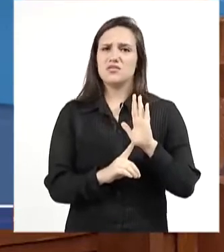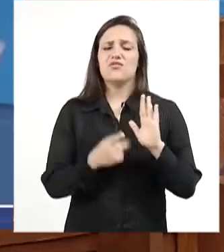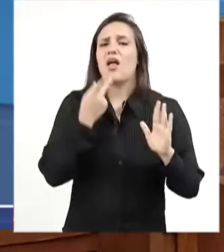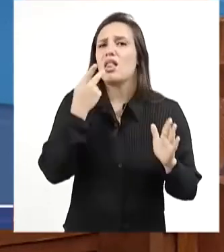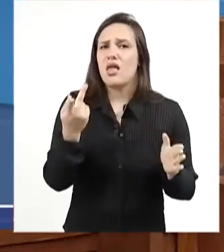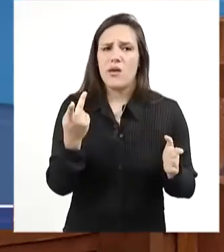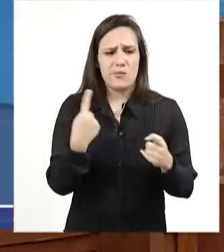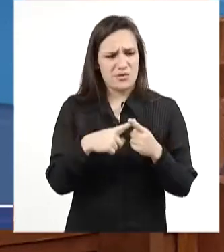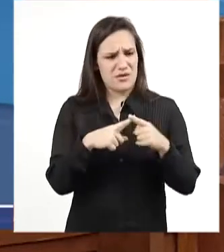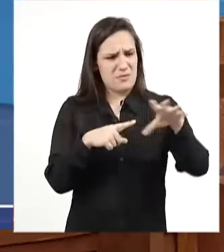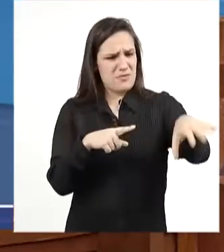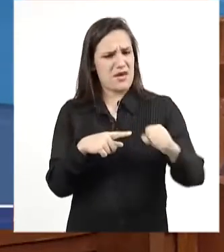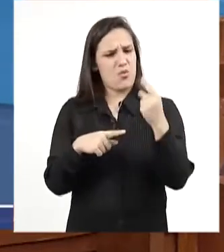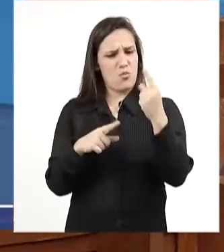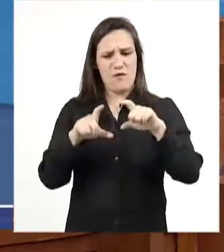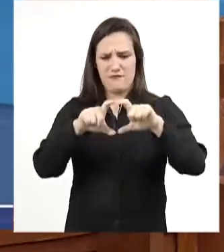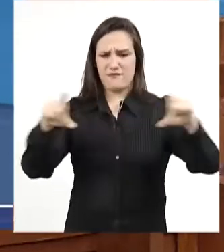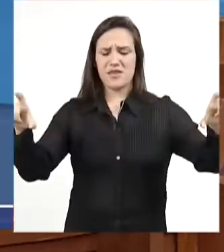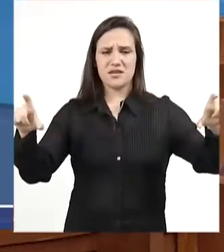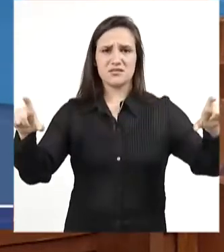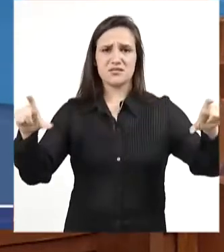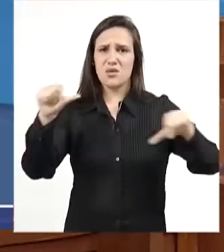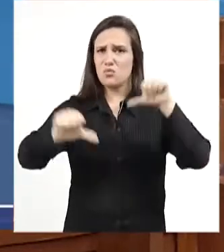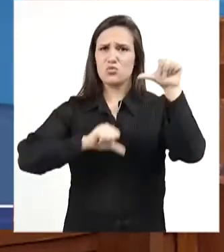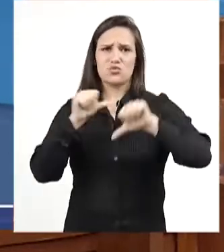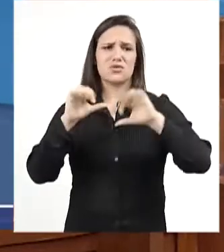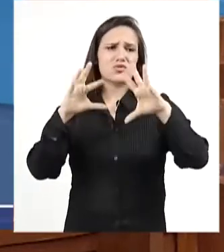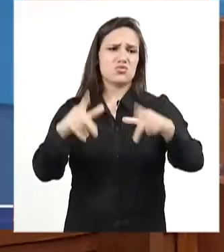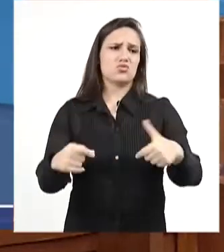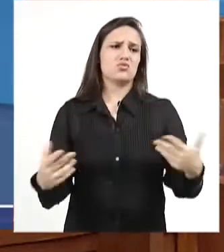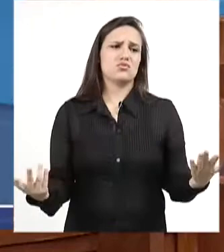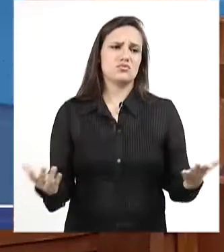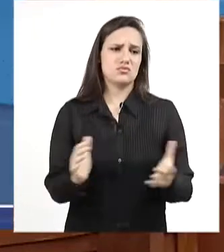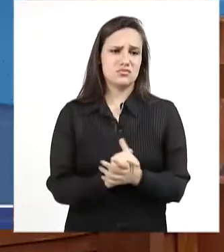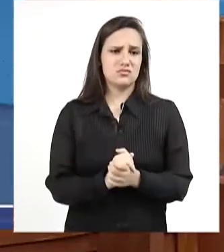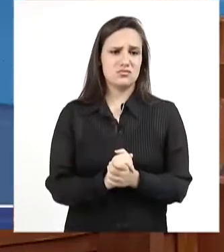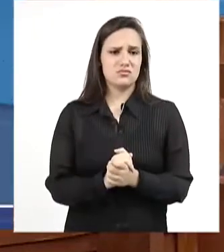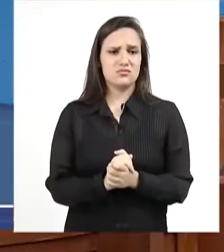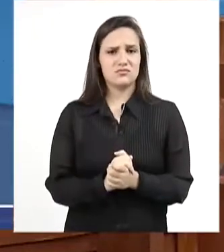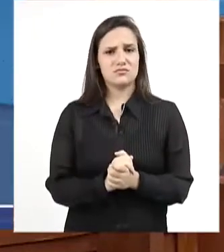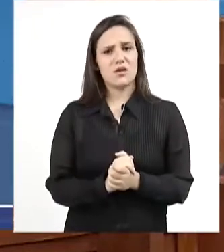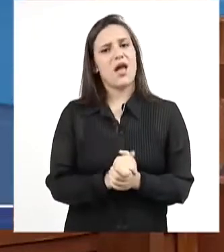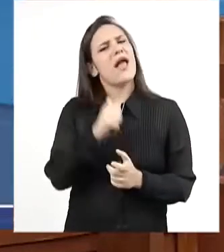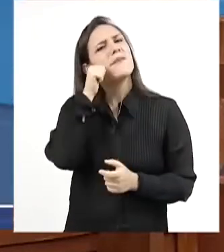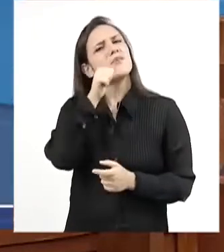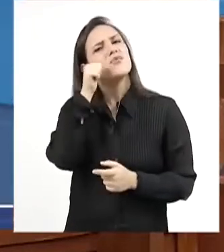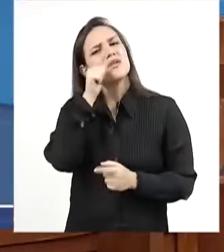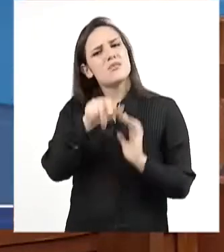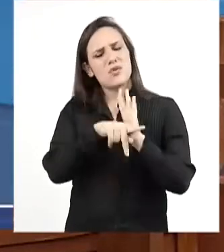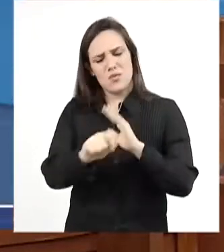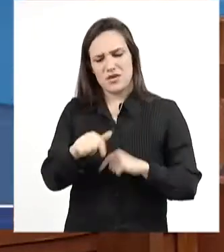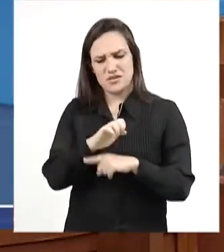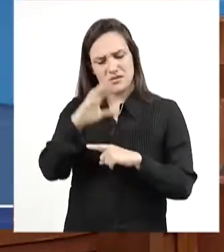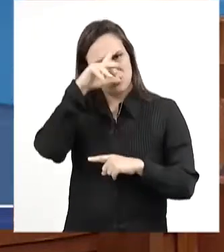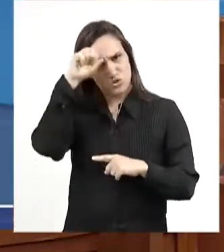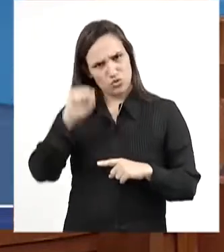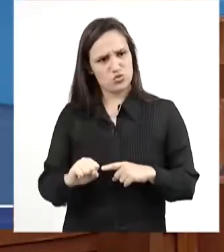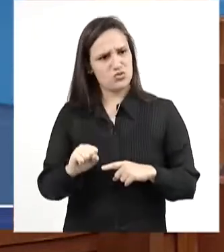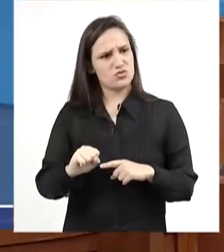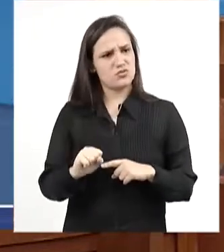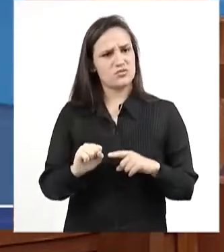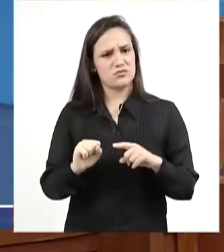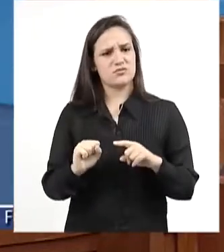e criar uma confusão dessa, eu tenho certeza que a mulher sul-mato-grossense, que a família desse estado deve ficar